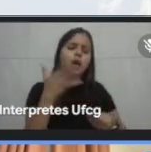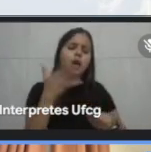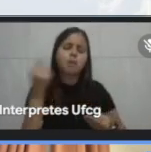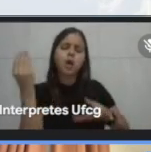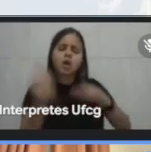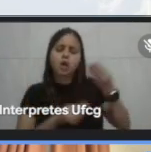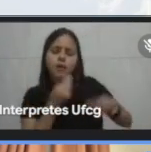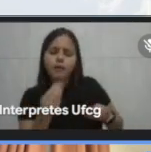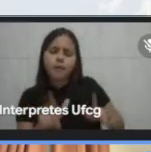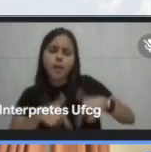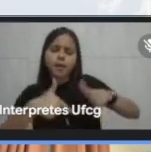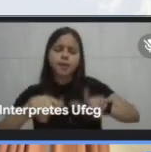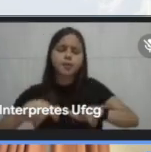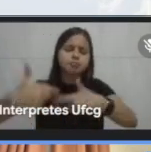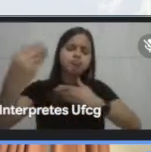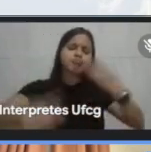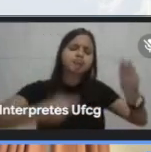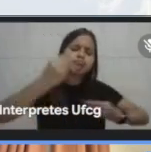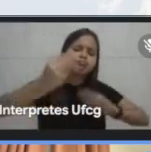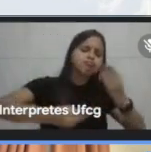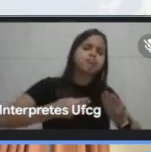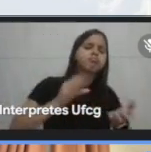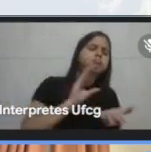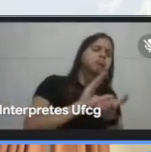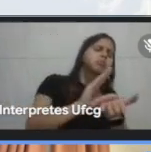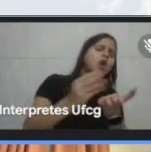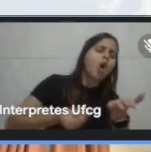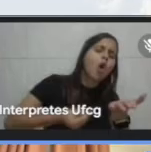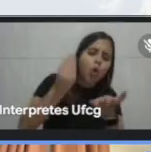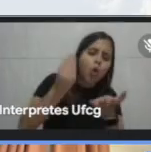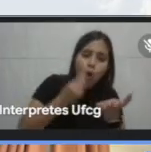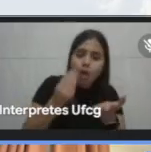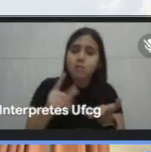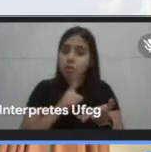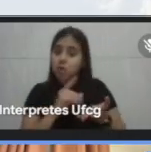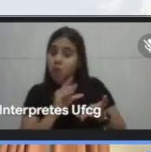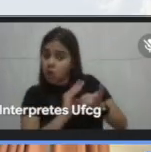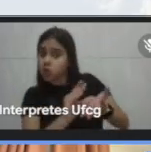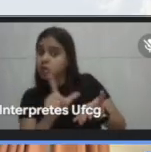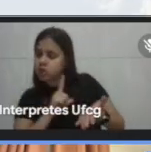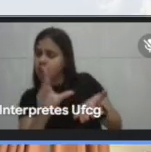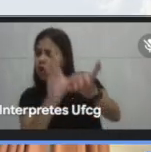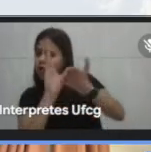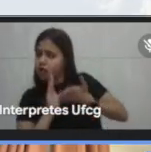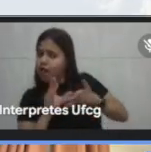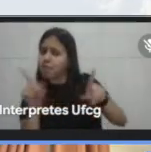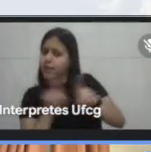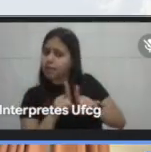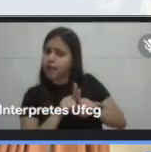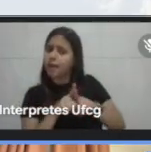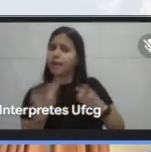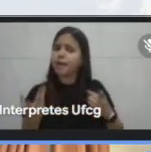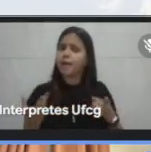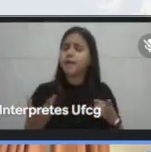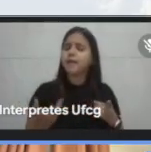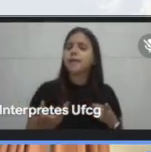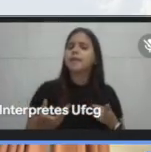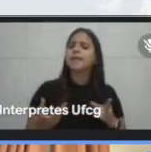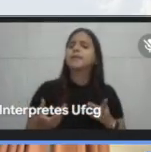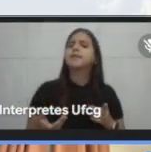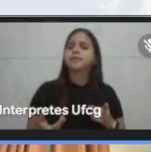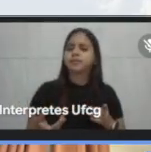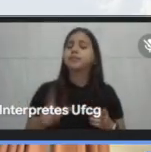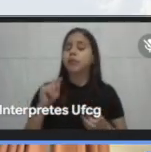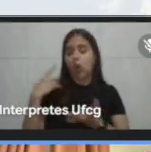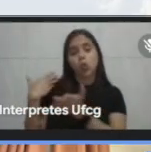se comportando, quanto elas estão investindo, quanto esse investimento está retornando para a população, quanto ele está reduzindo. Então é um